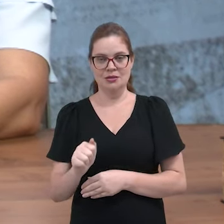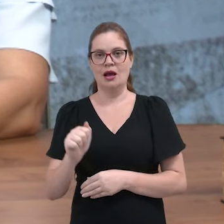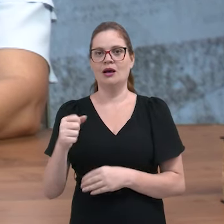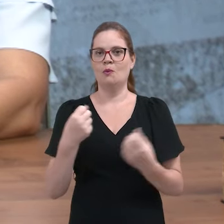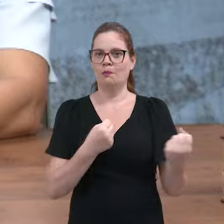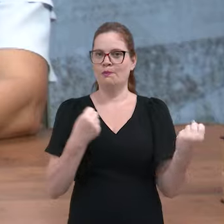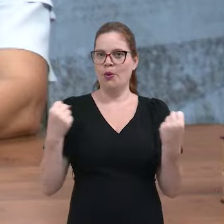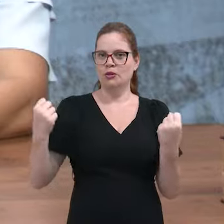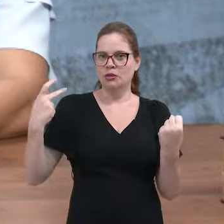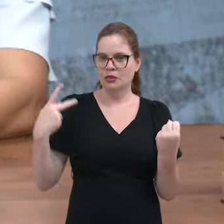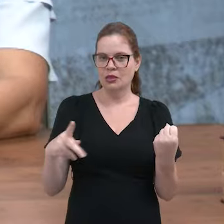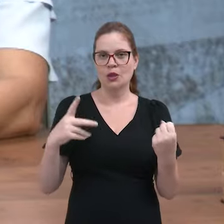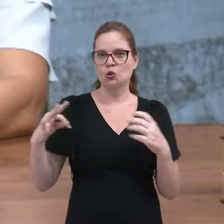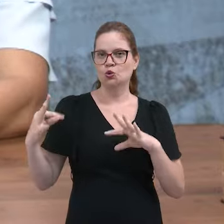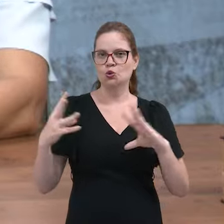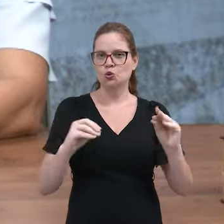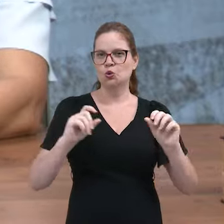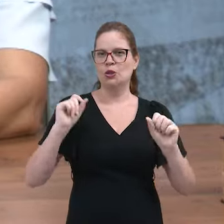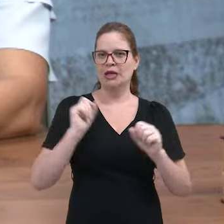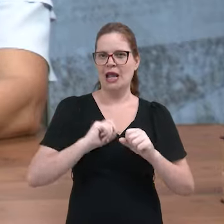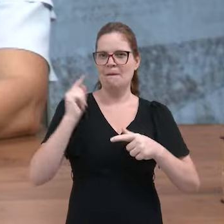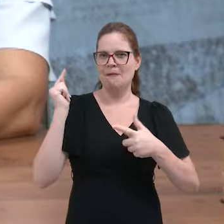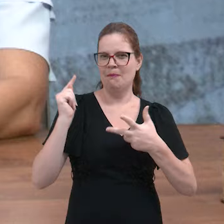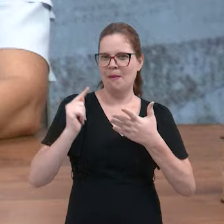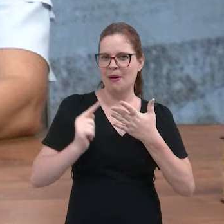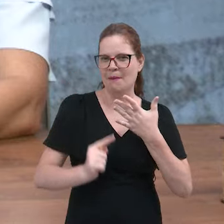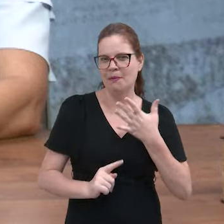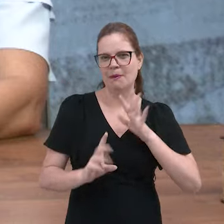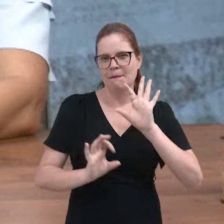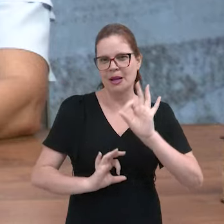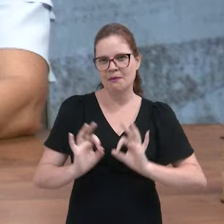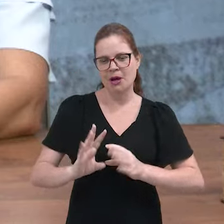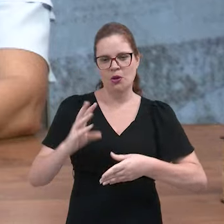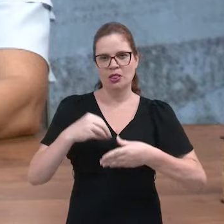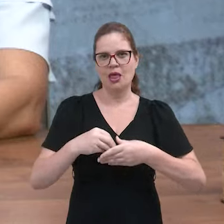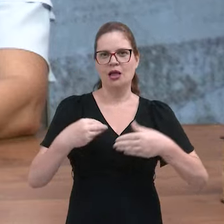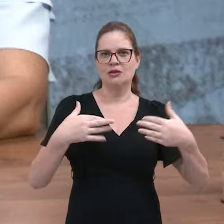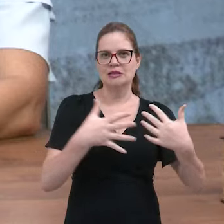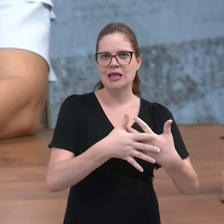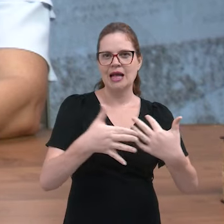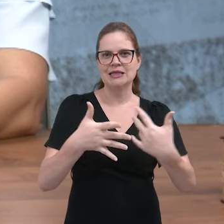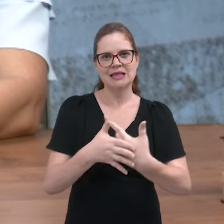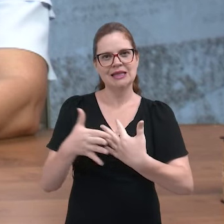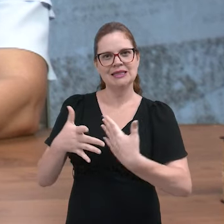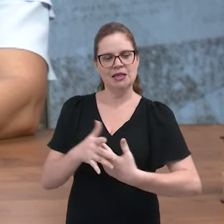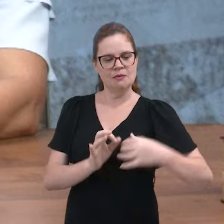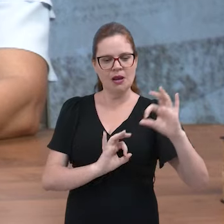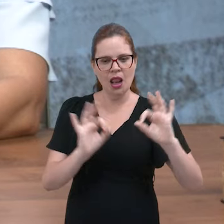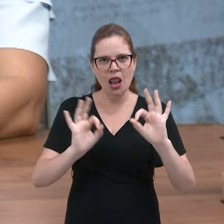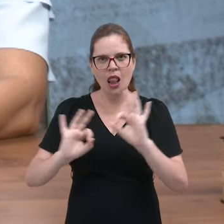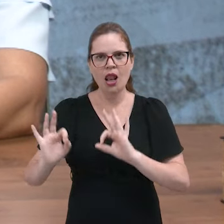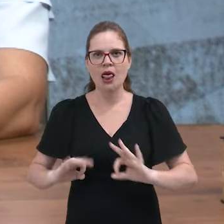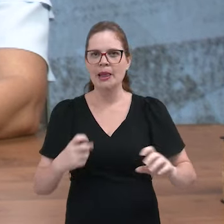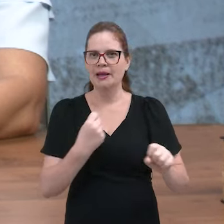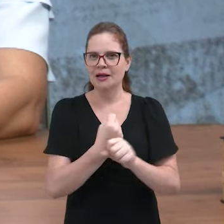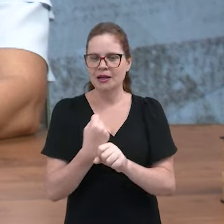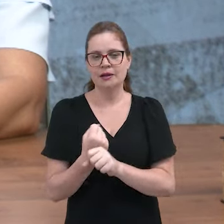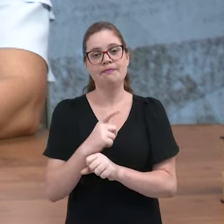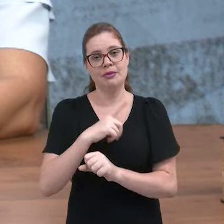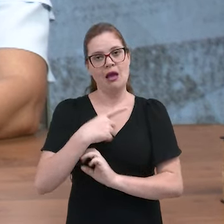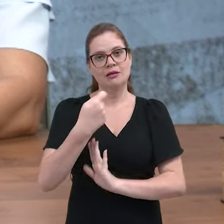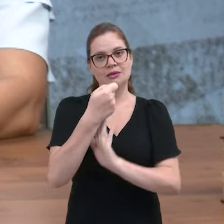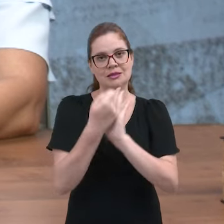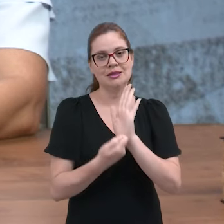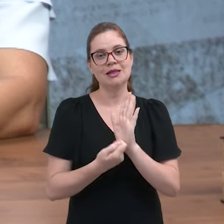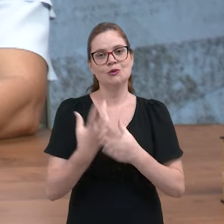poder, e a tudo quanto fez, e as cidades que edificou, porventura não está escrito